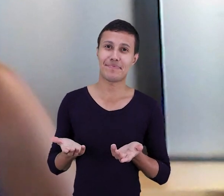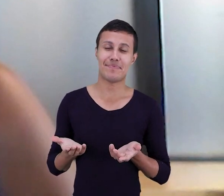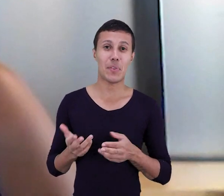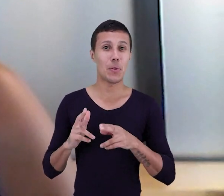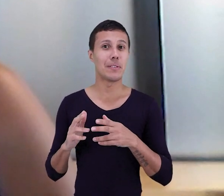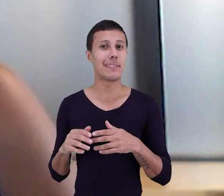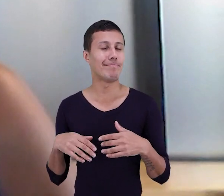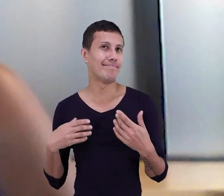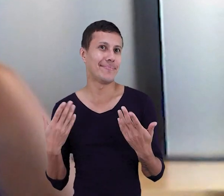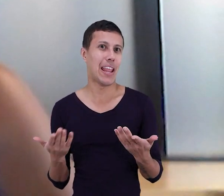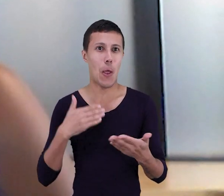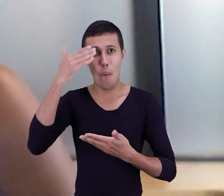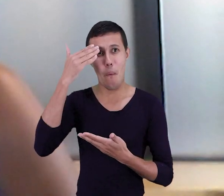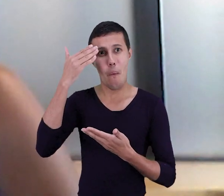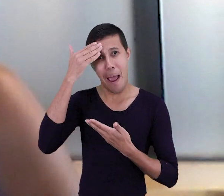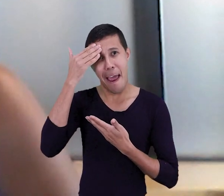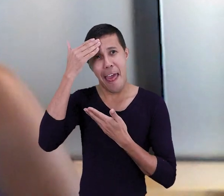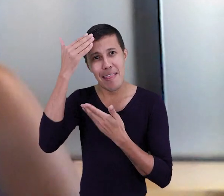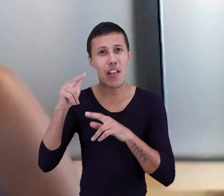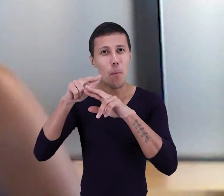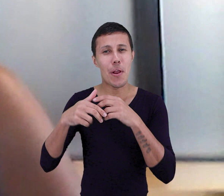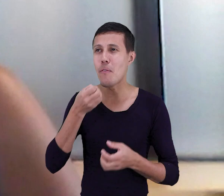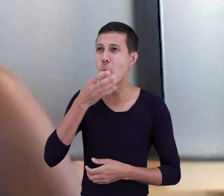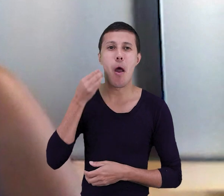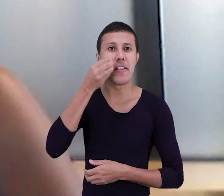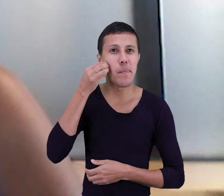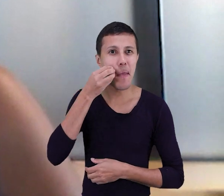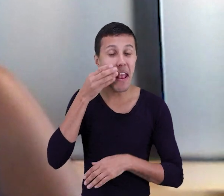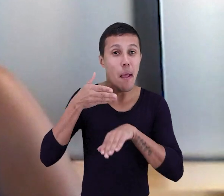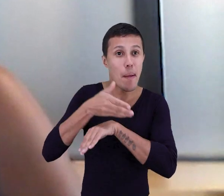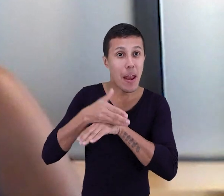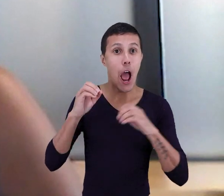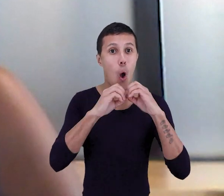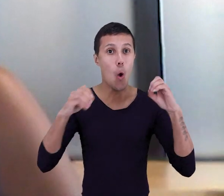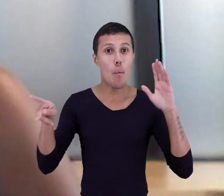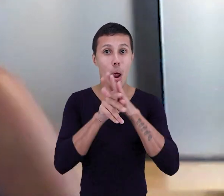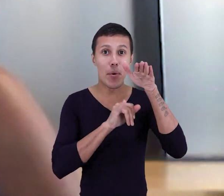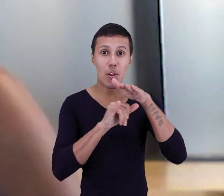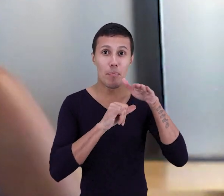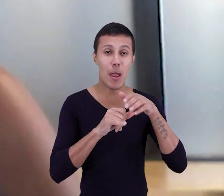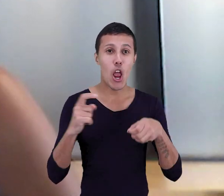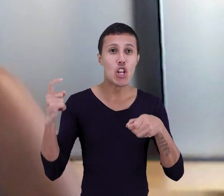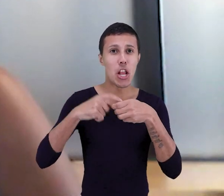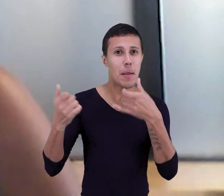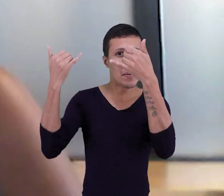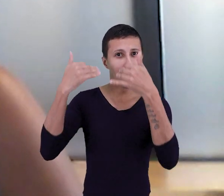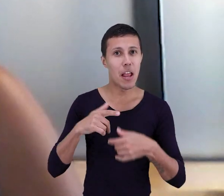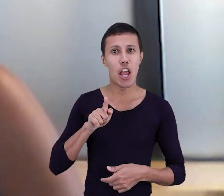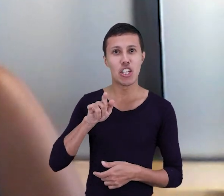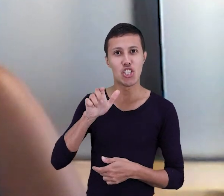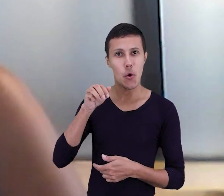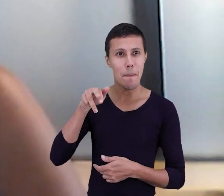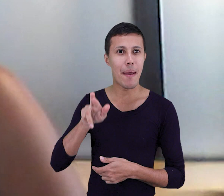foi muito grato para a gente ter participado do Google for Startups, porque o meu sócio, ele sempre comenta isso, o Gilmar, e eu